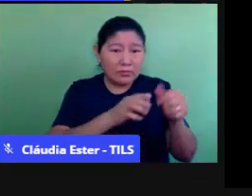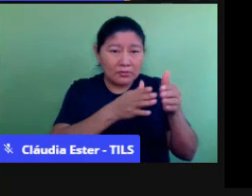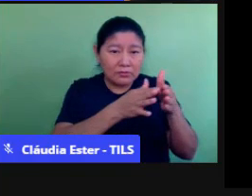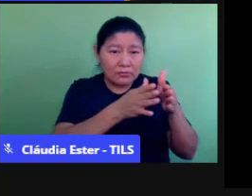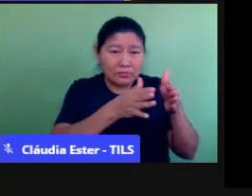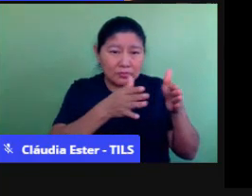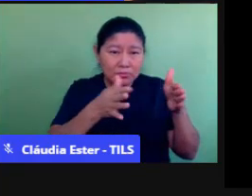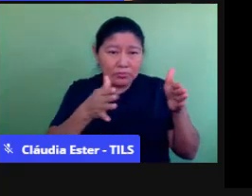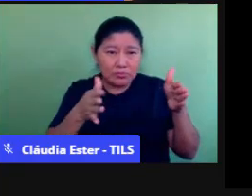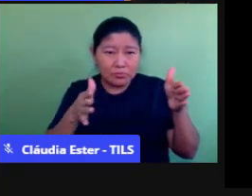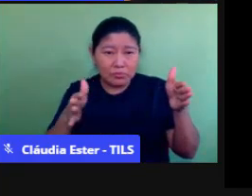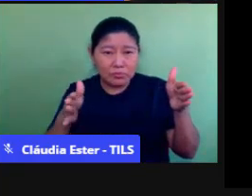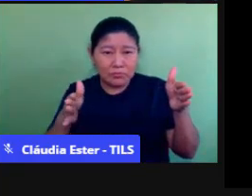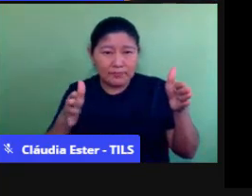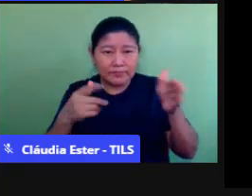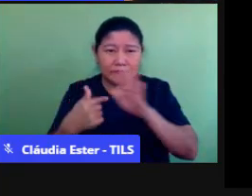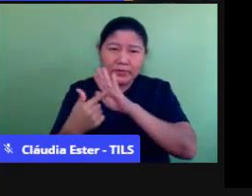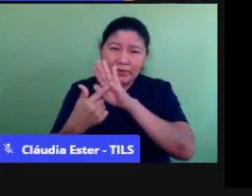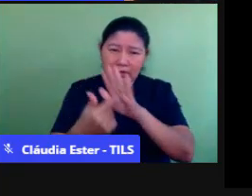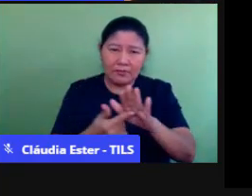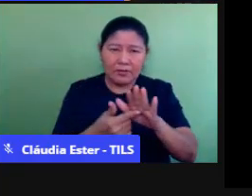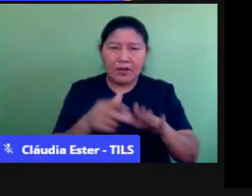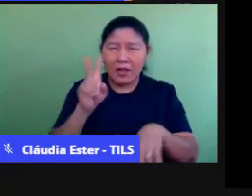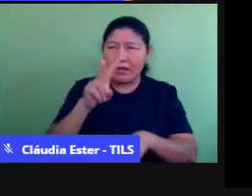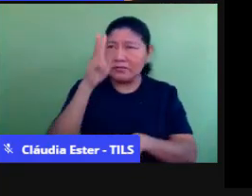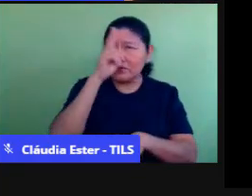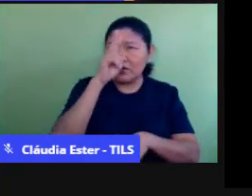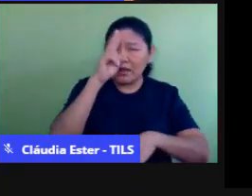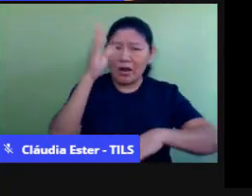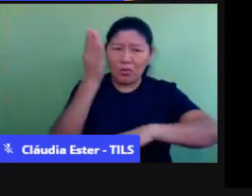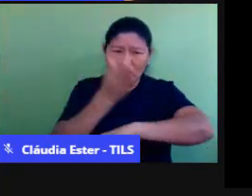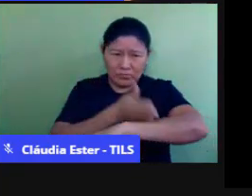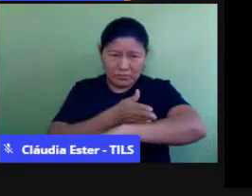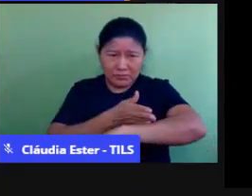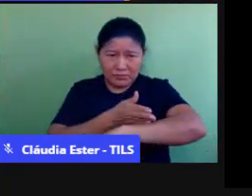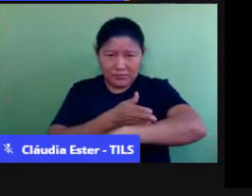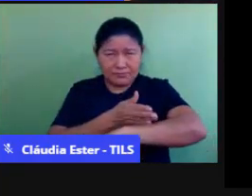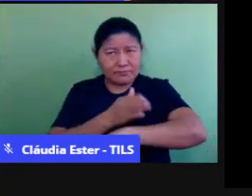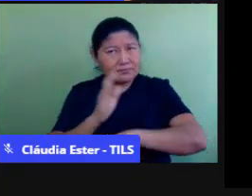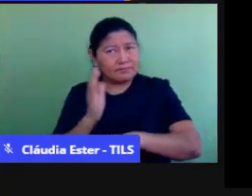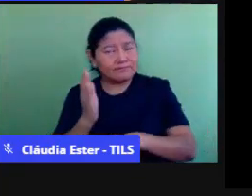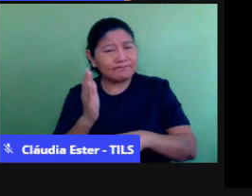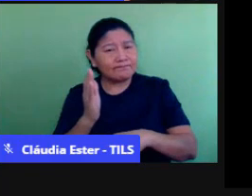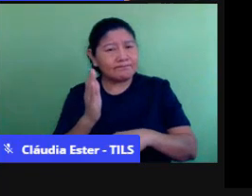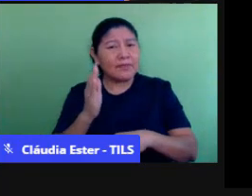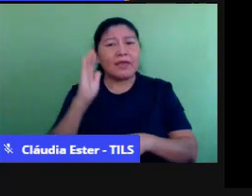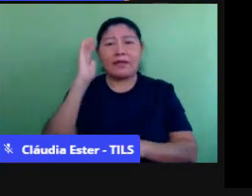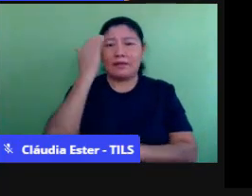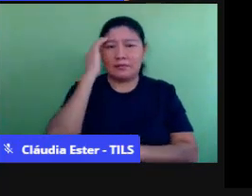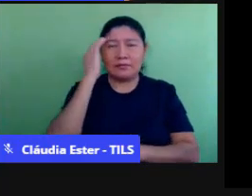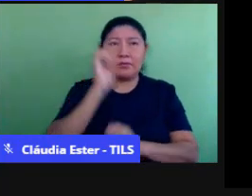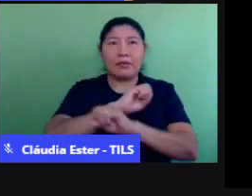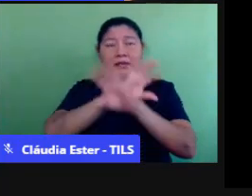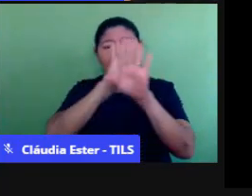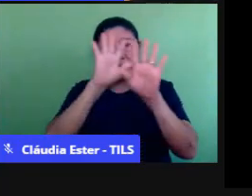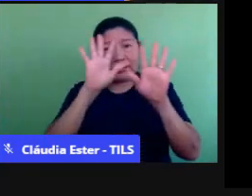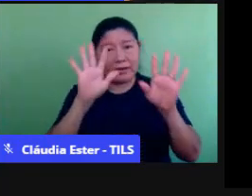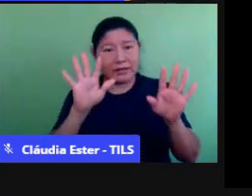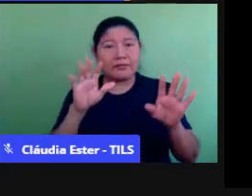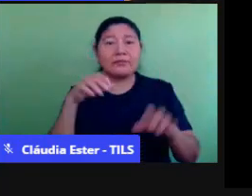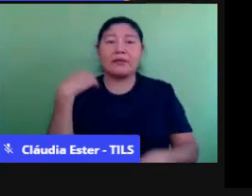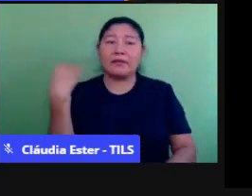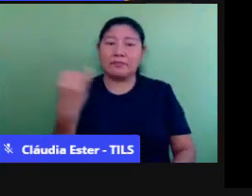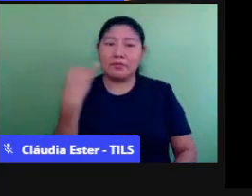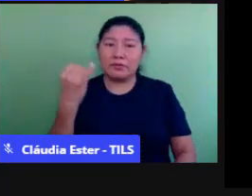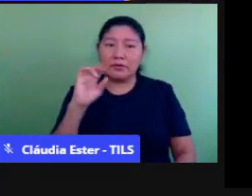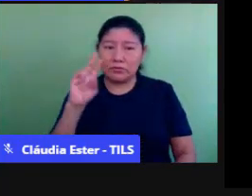definição contemporânea, como assim, né? Entendendo essa perspectiva, é sempre importante, toda vez que a gente